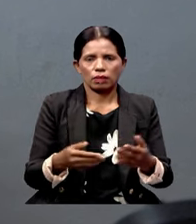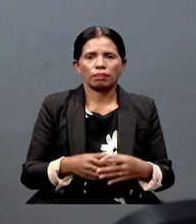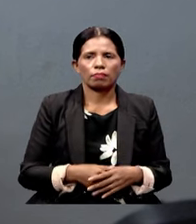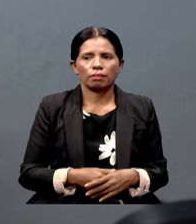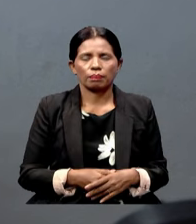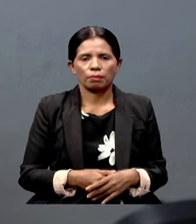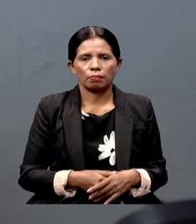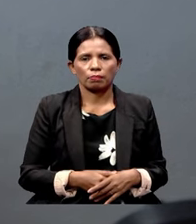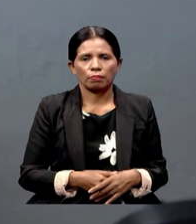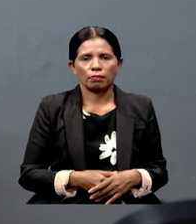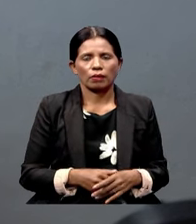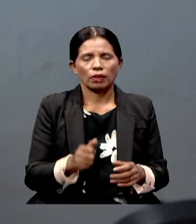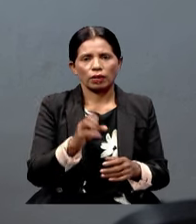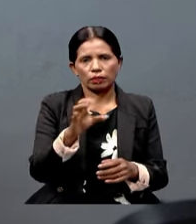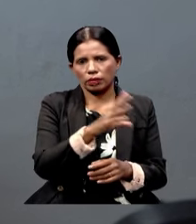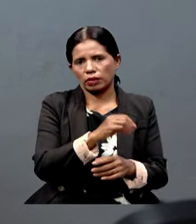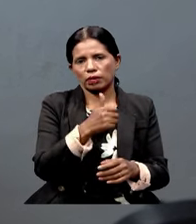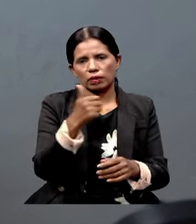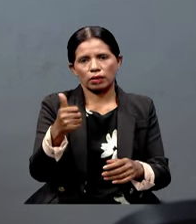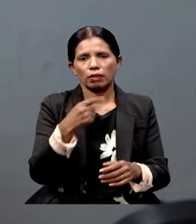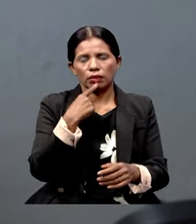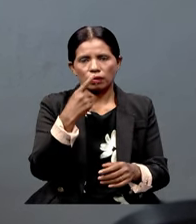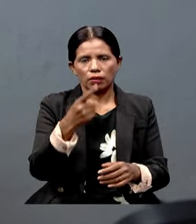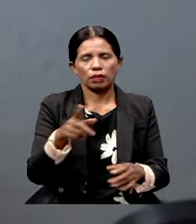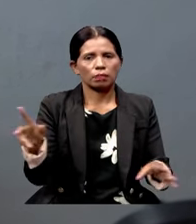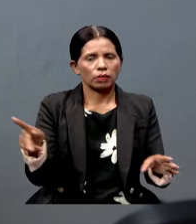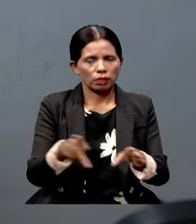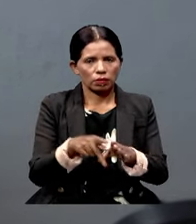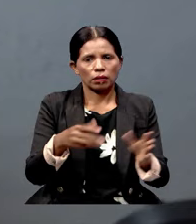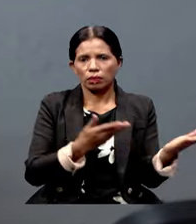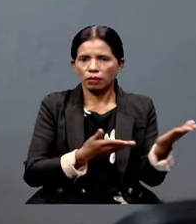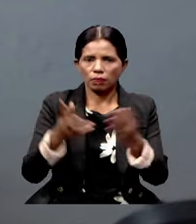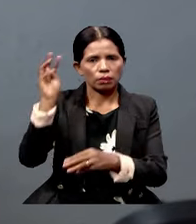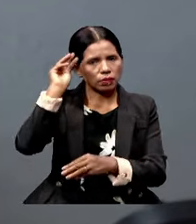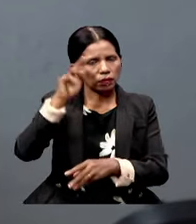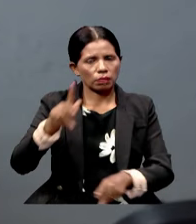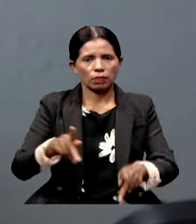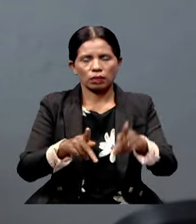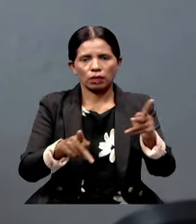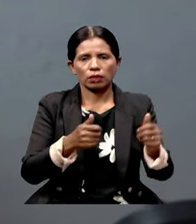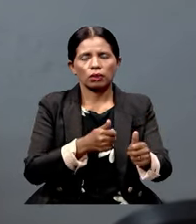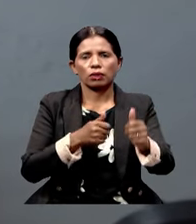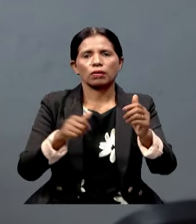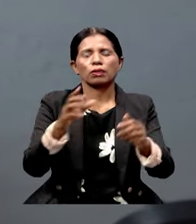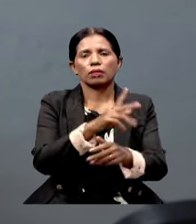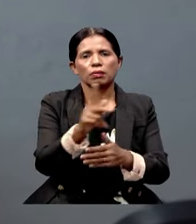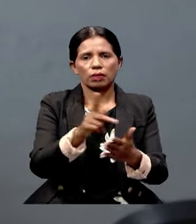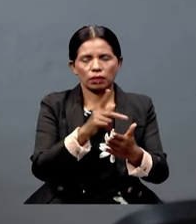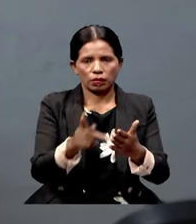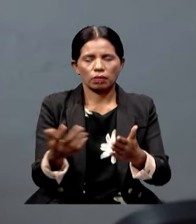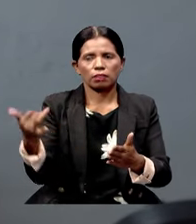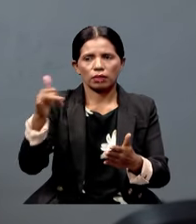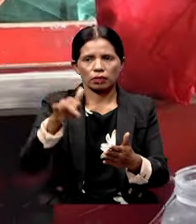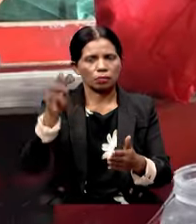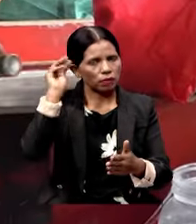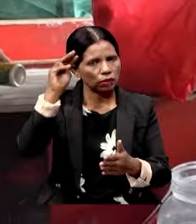o entidad celu cuando detecta actos y dan si participa ministerio público para pele pele procede tu procedimiento criminal maka ministerio